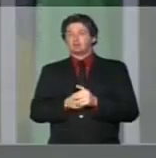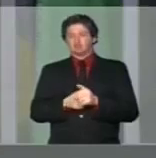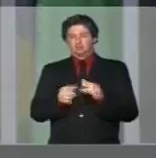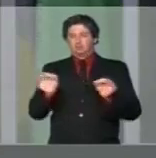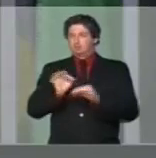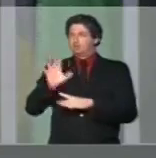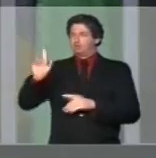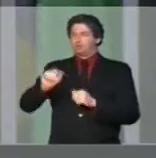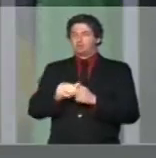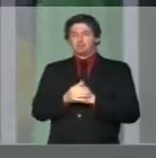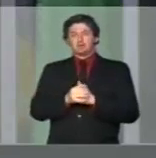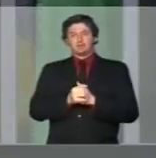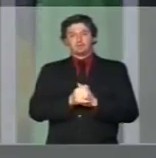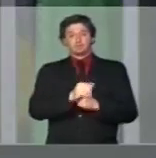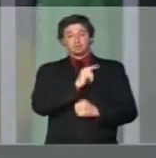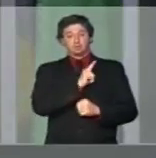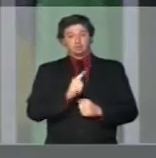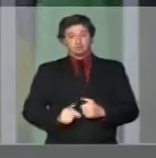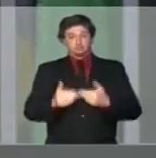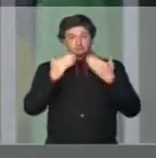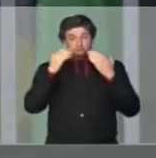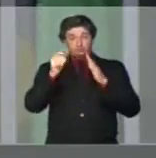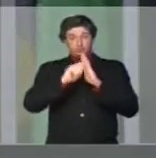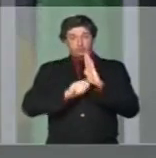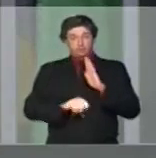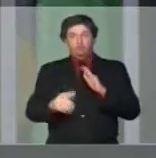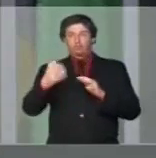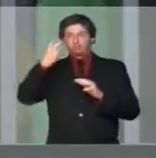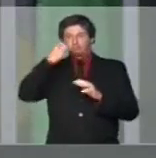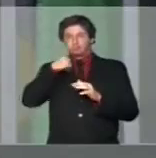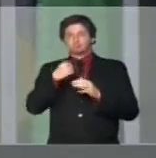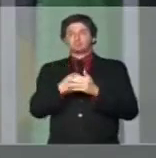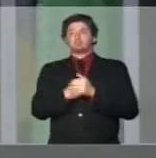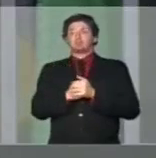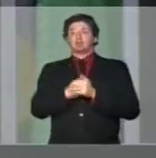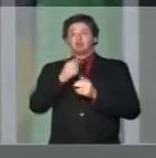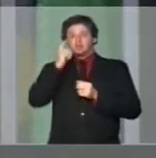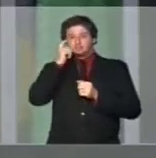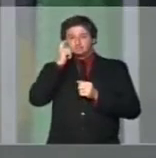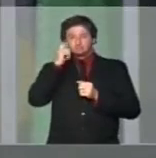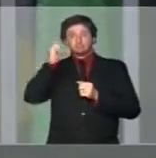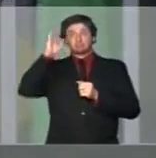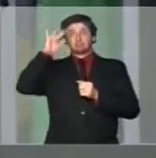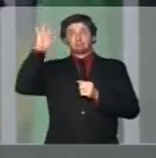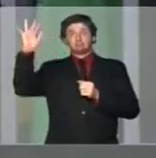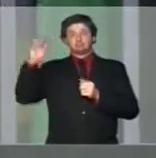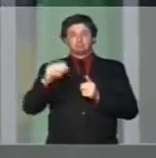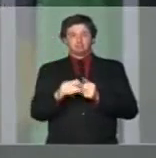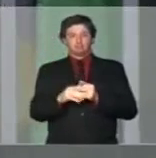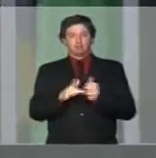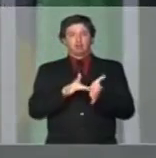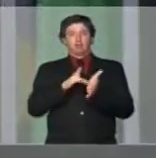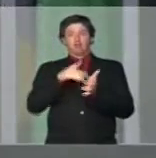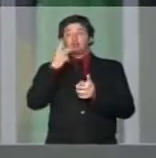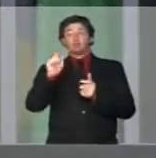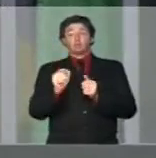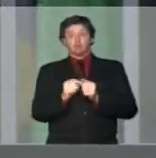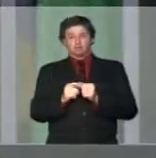Concluir? O governo apresenta um relatório de receita fictício, inflado, dizendo,